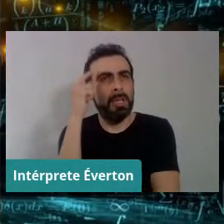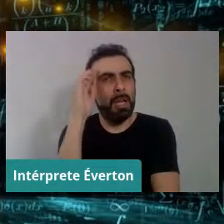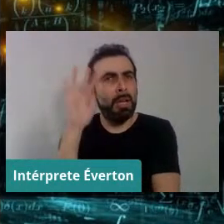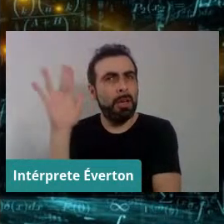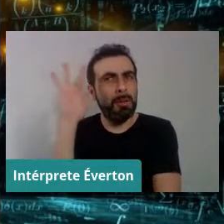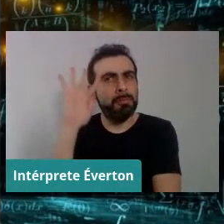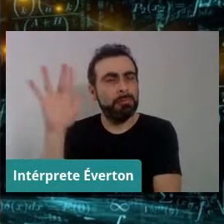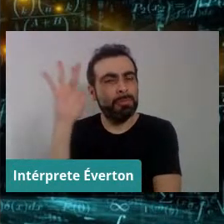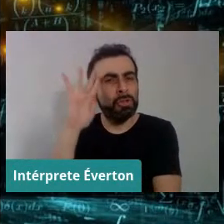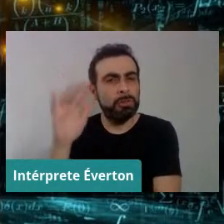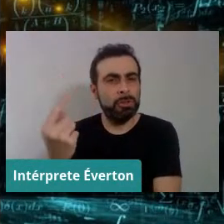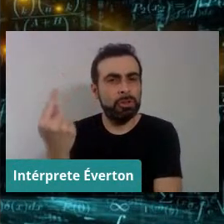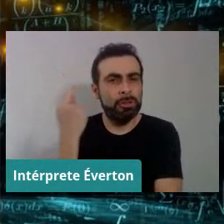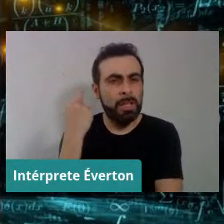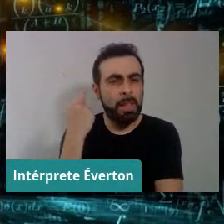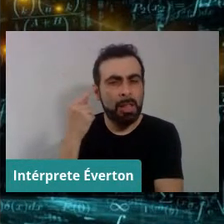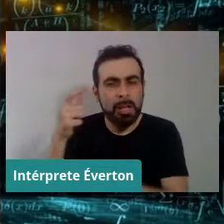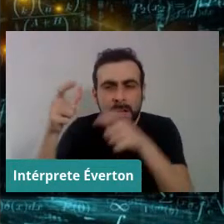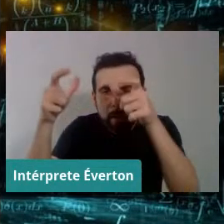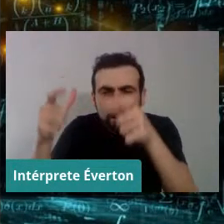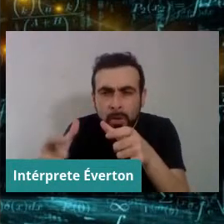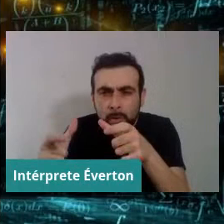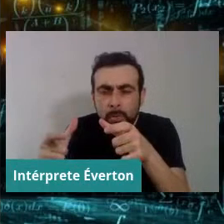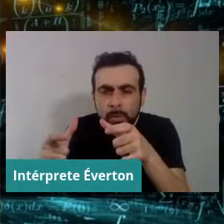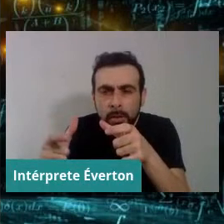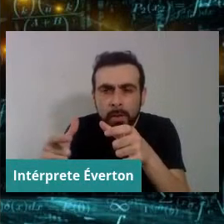chamado Fafija.